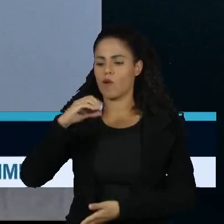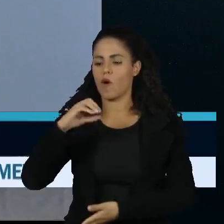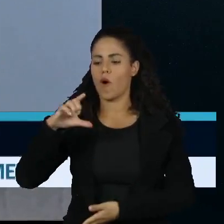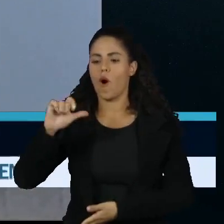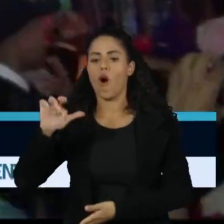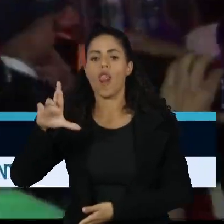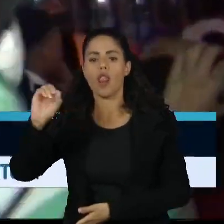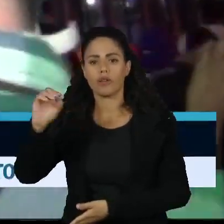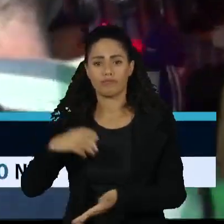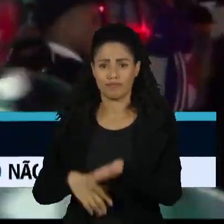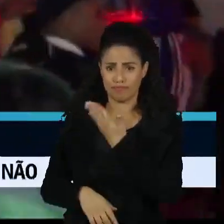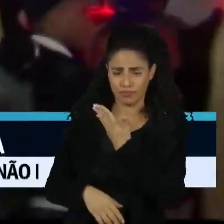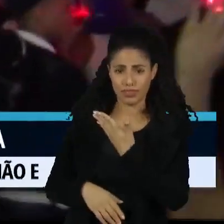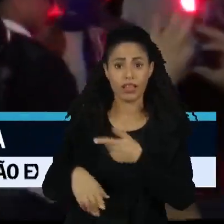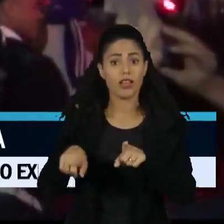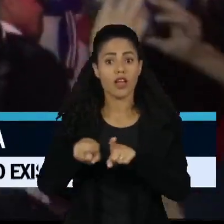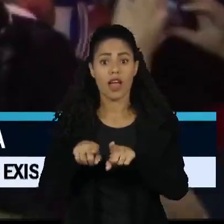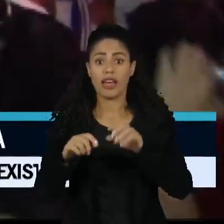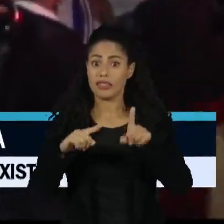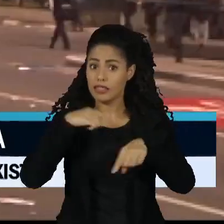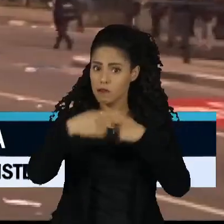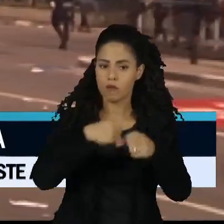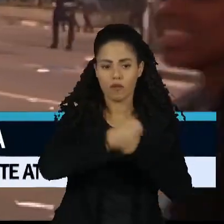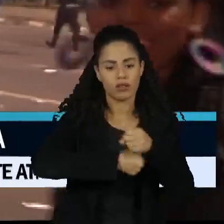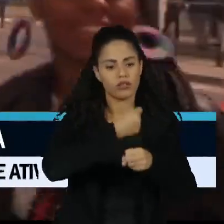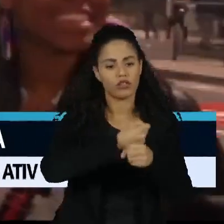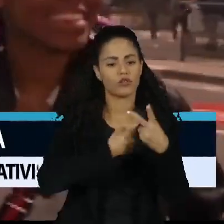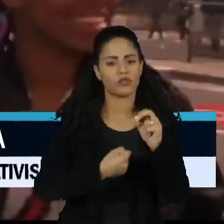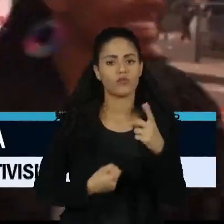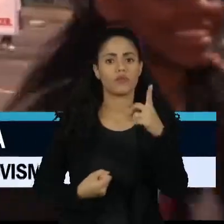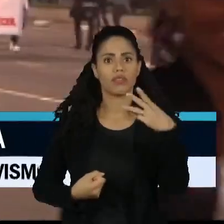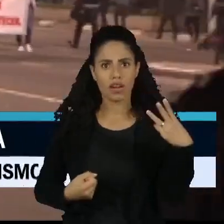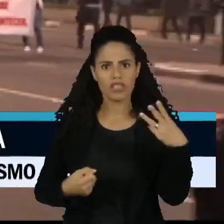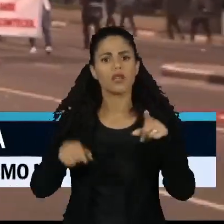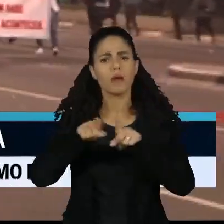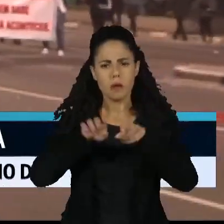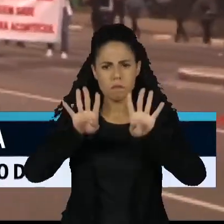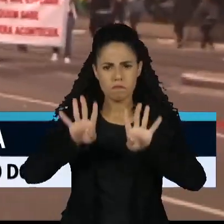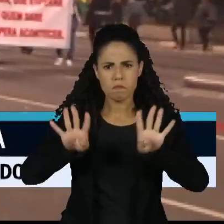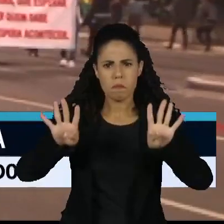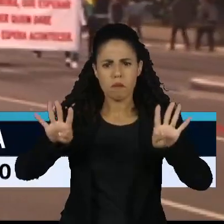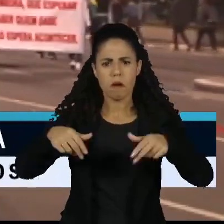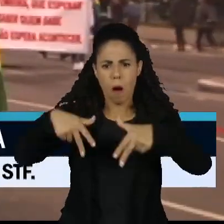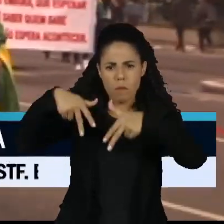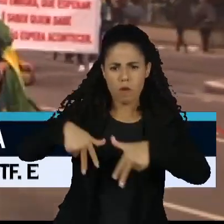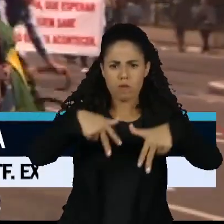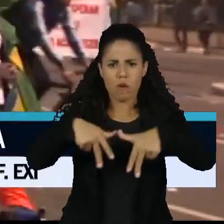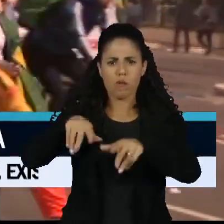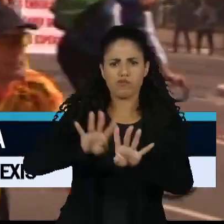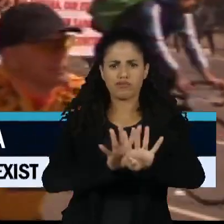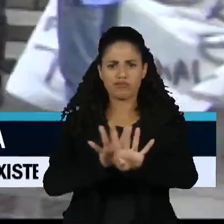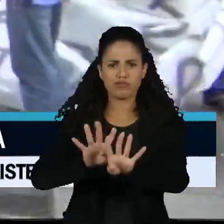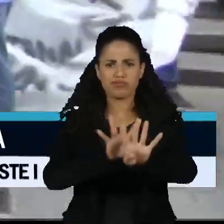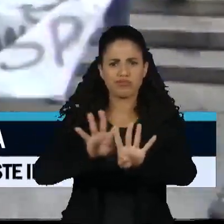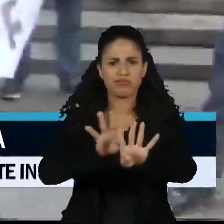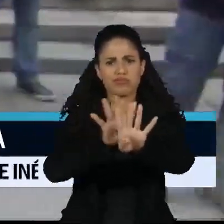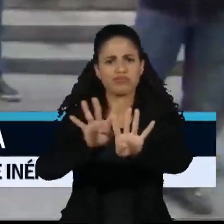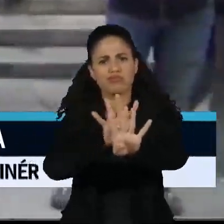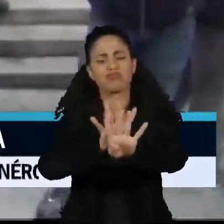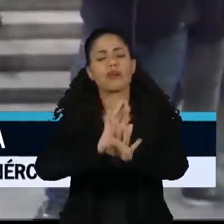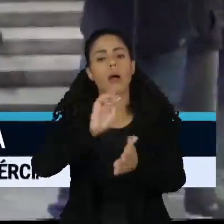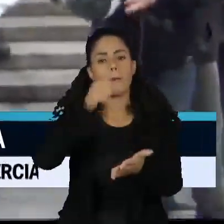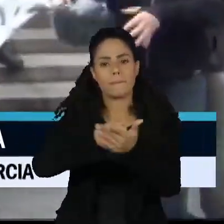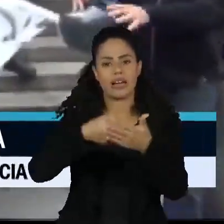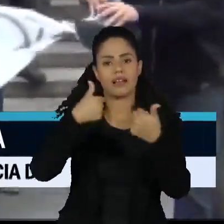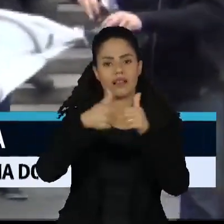Collor de Melo em 2013 foram protagonistas de um movimento que começou pela tarifa Zero no